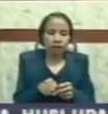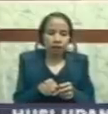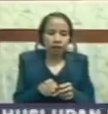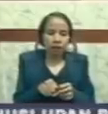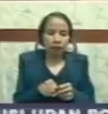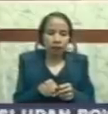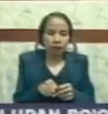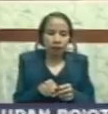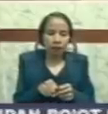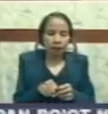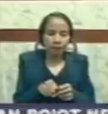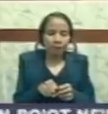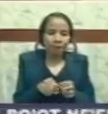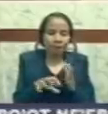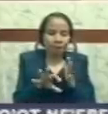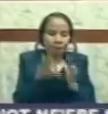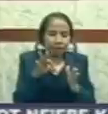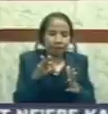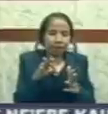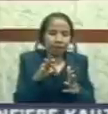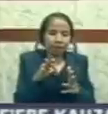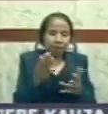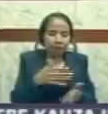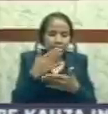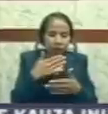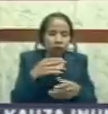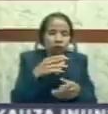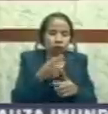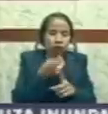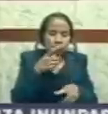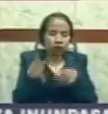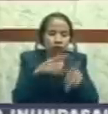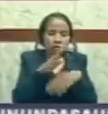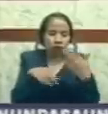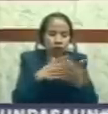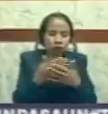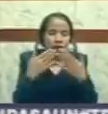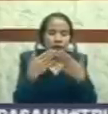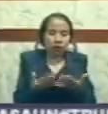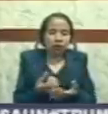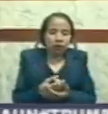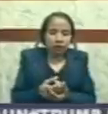iha nia retan apreciação hoje é mahoto. Muito obrigado.